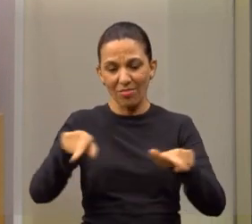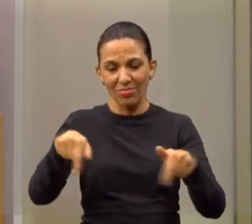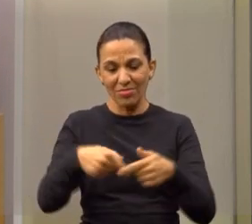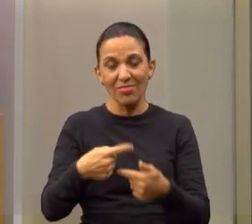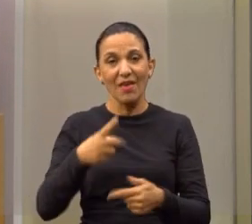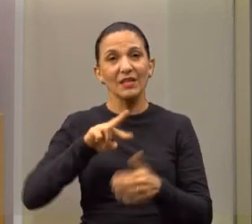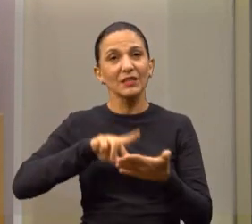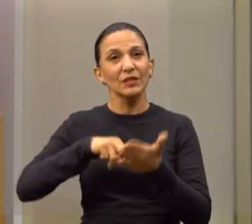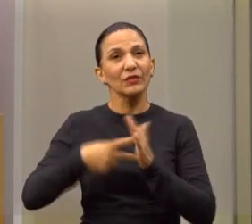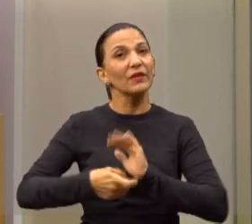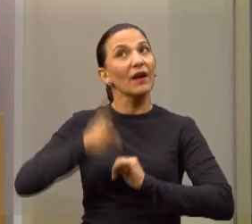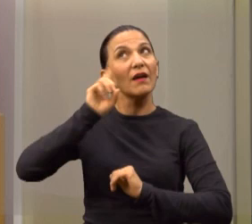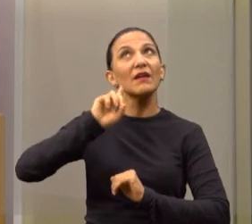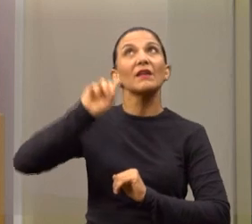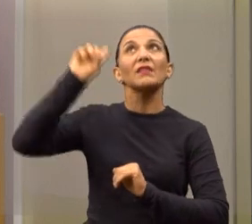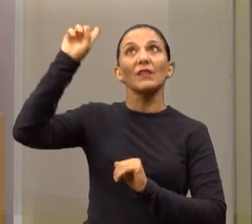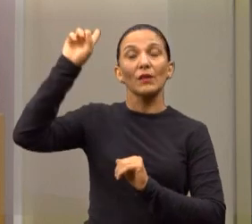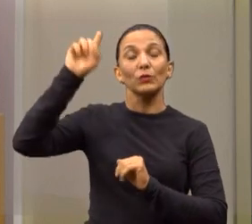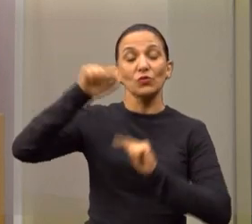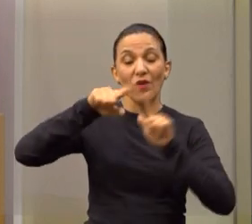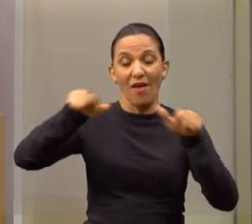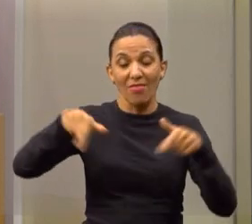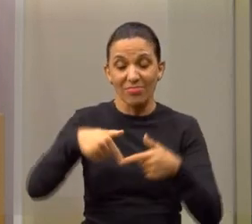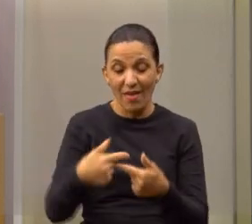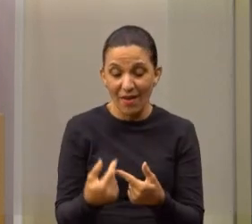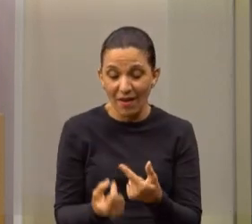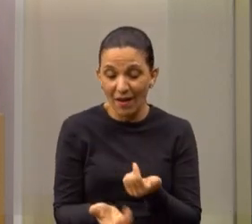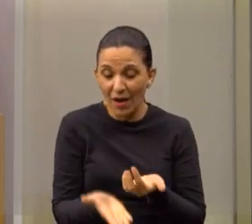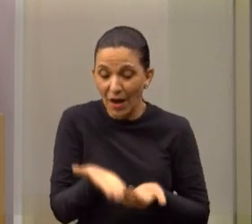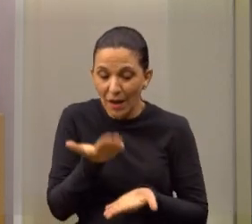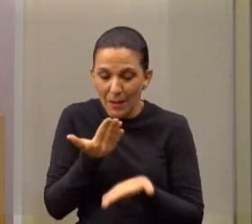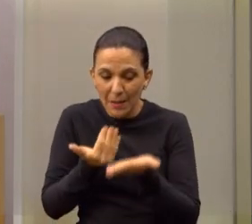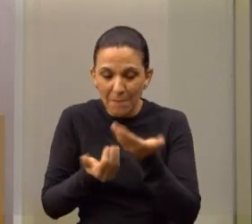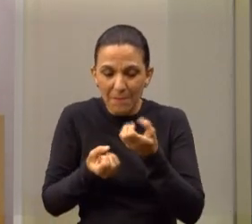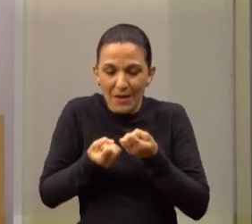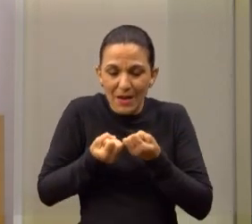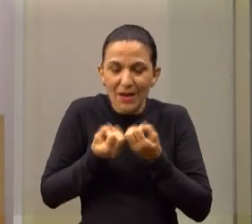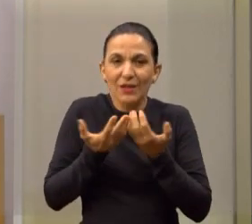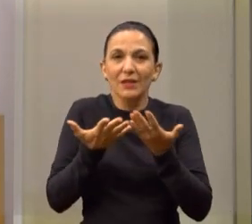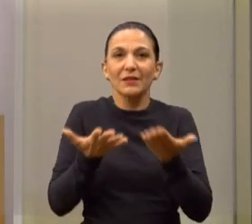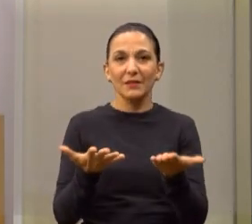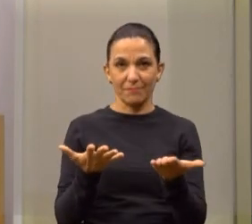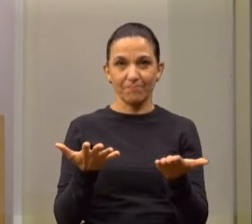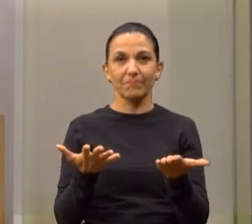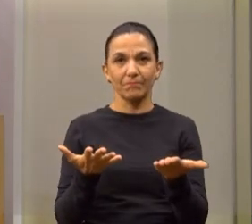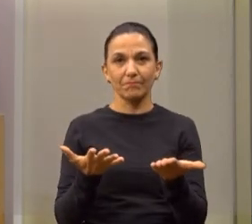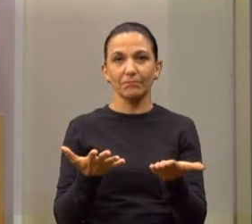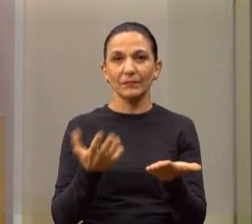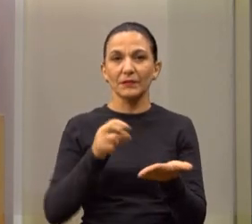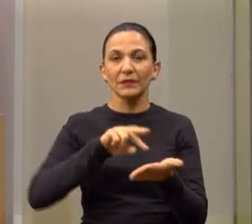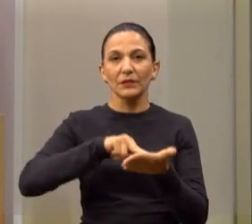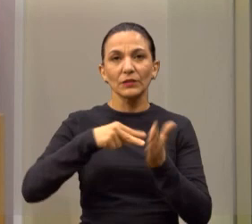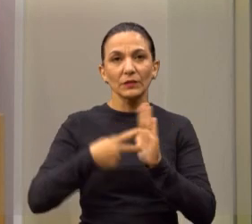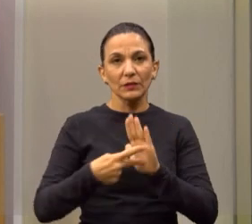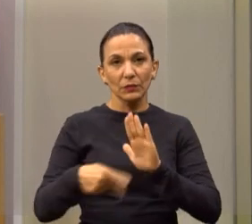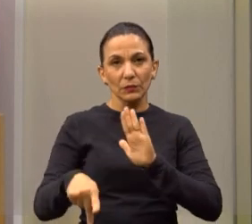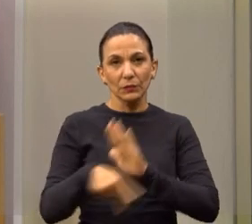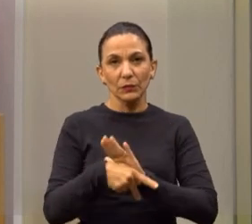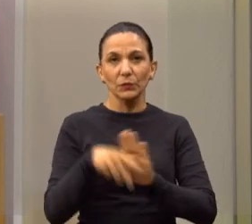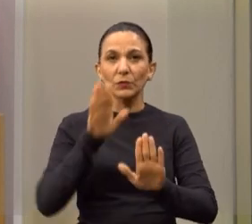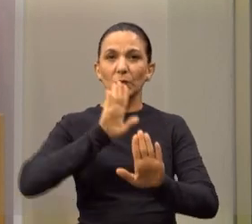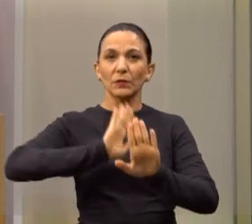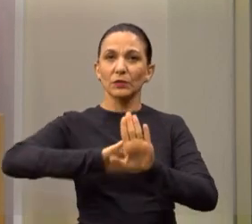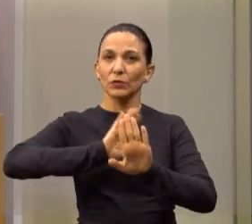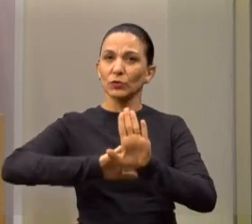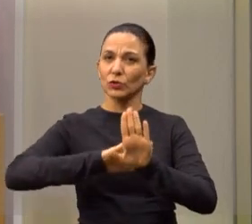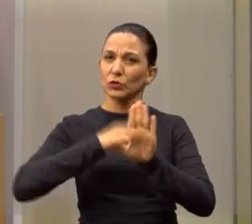é Deus, porque é a terra que promove toda a alimentação desses povos. Então a gente tem que entender a simbologia que tem por trás de